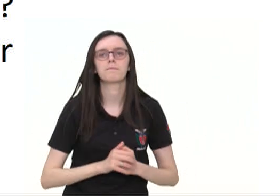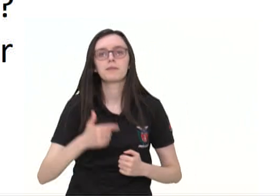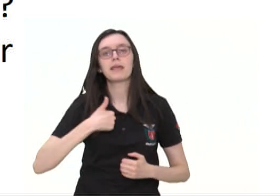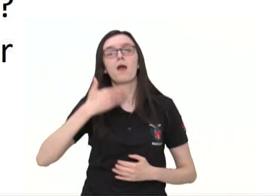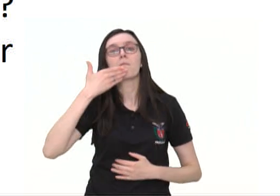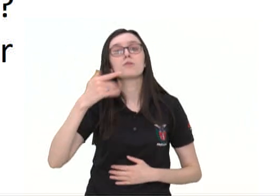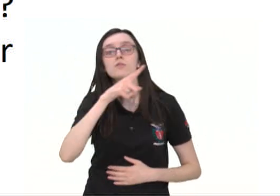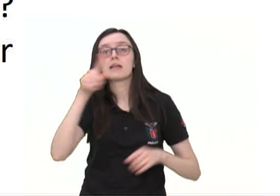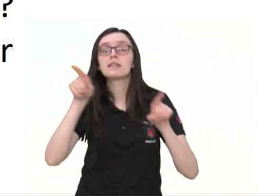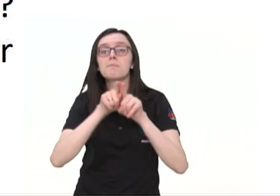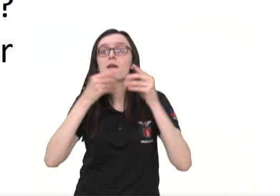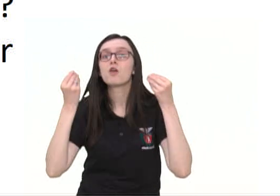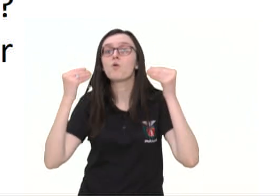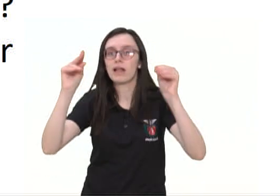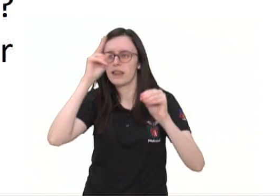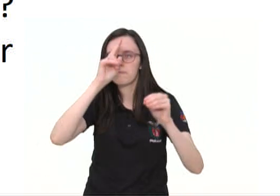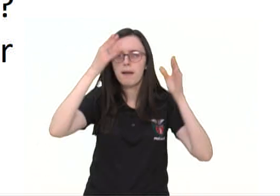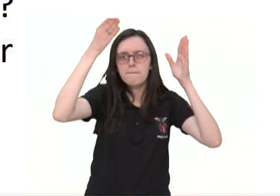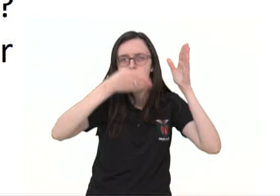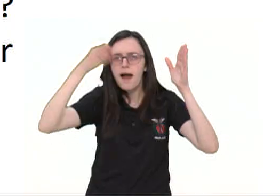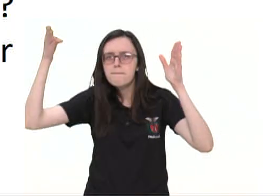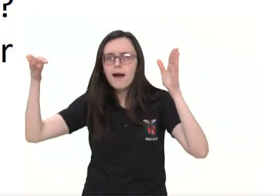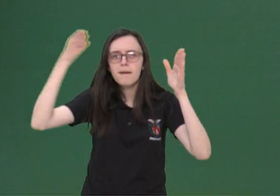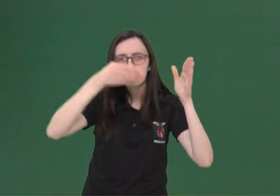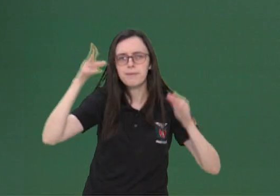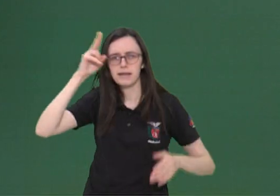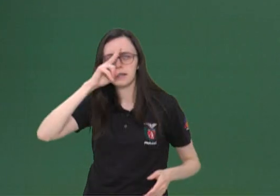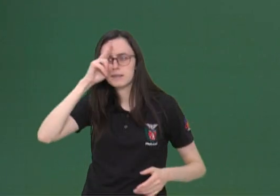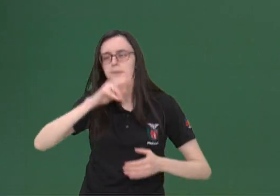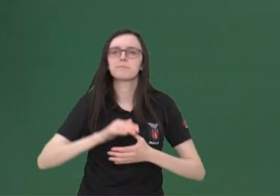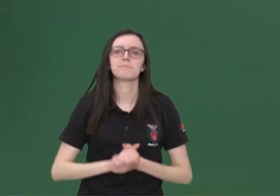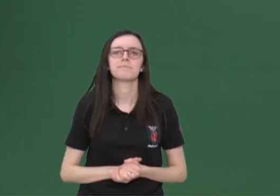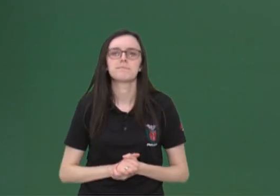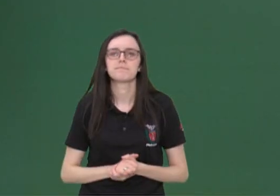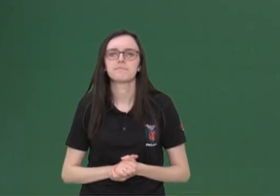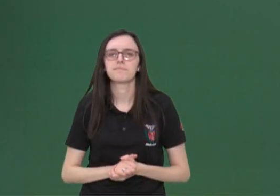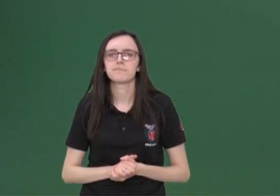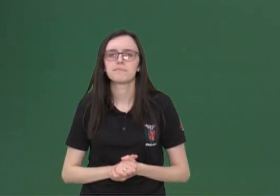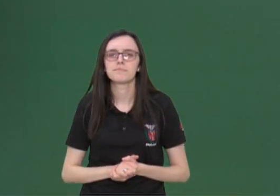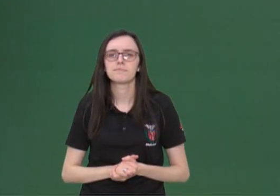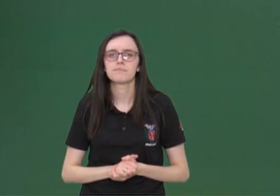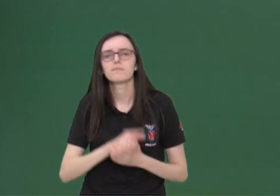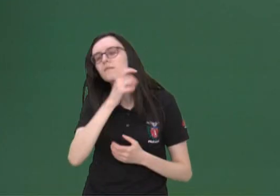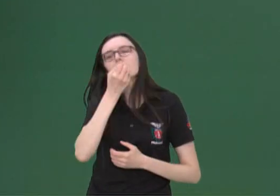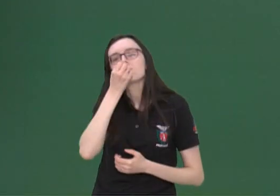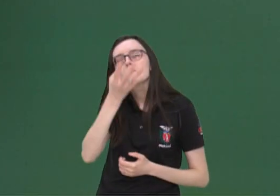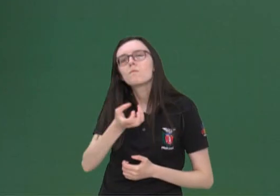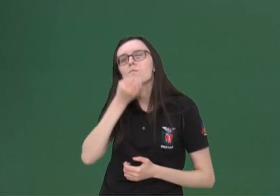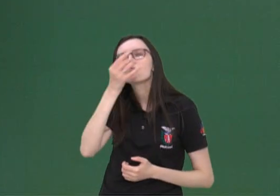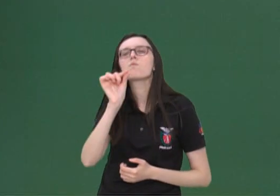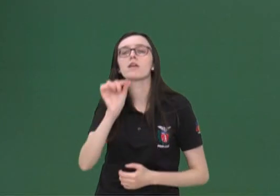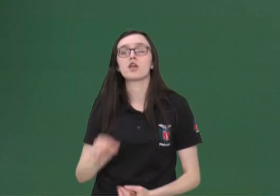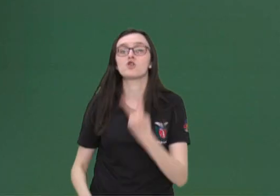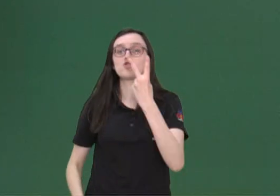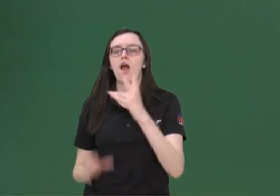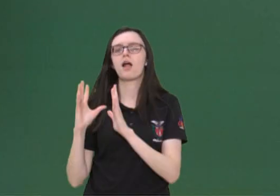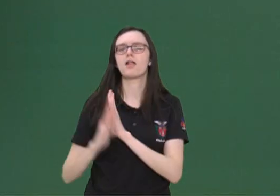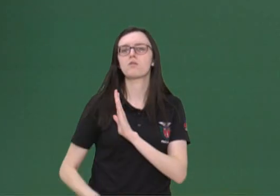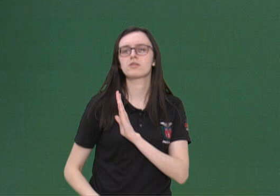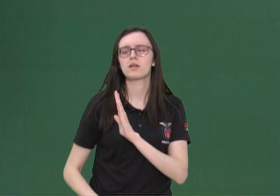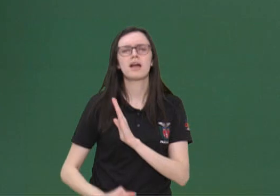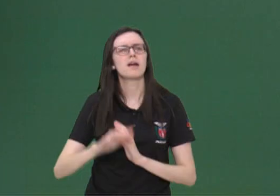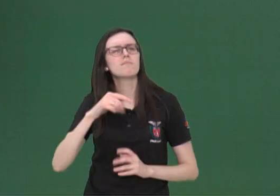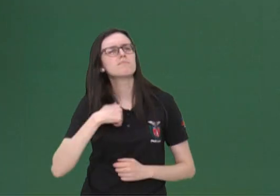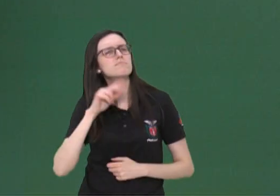para que vocês também colocassem a barrinha, né? Então, olha lá. Conta-se que 2 ladrões. Lembram que eu falei que sempre